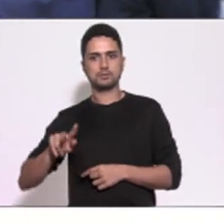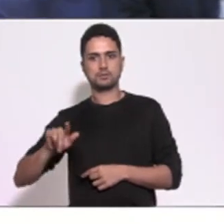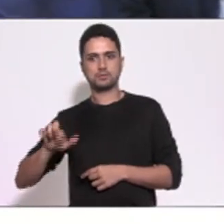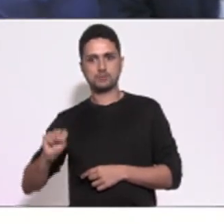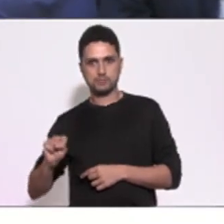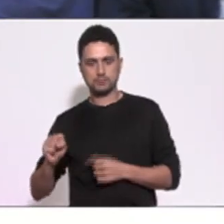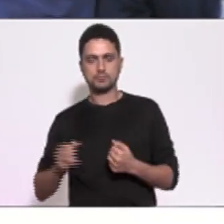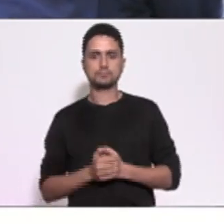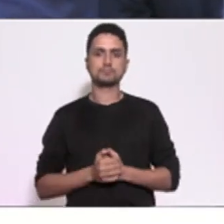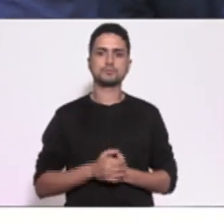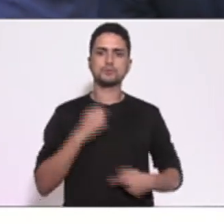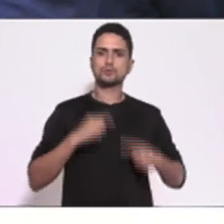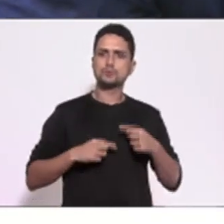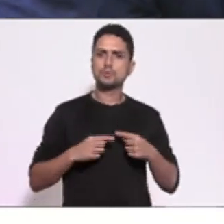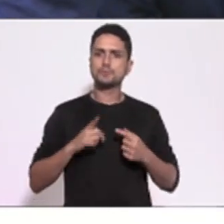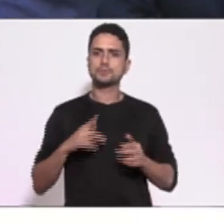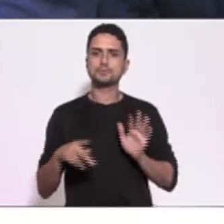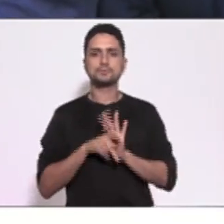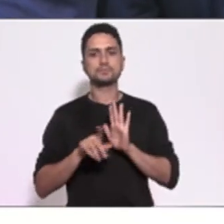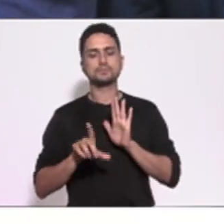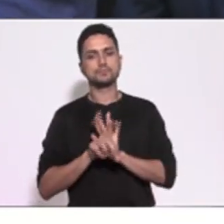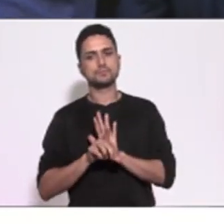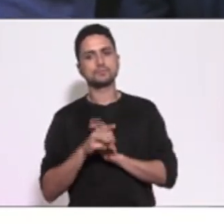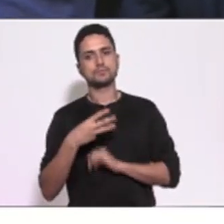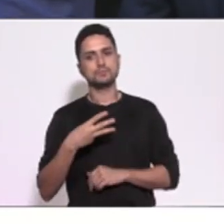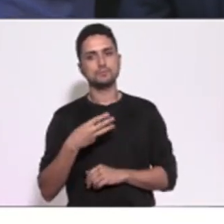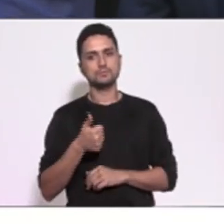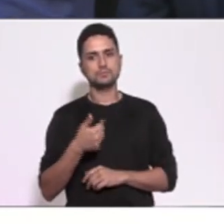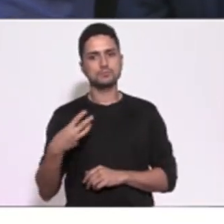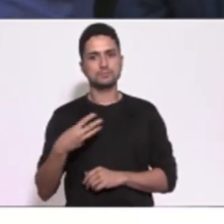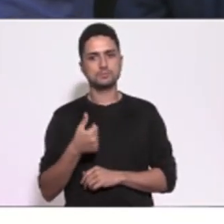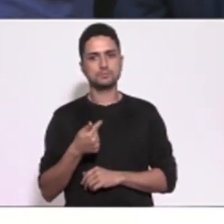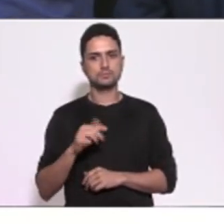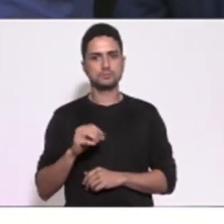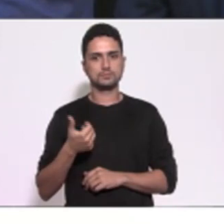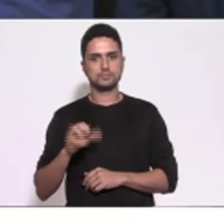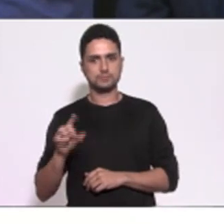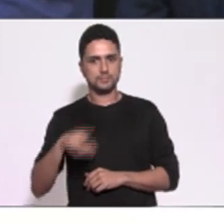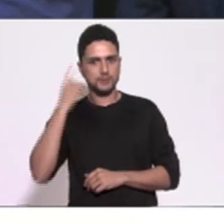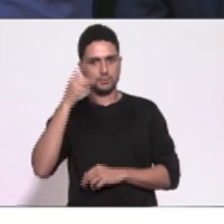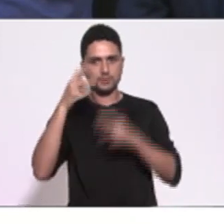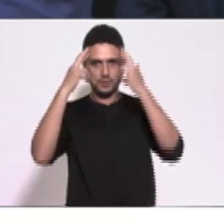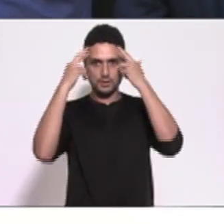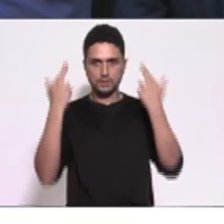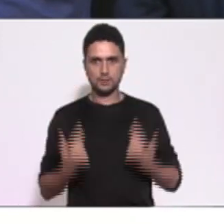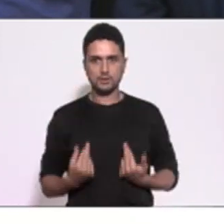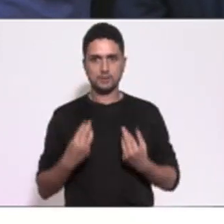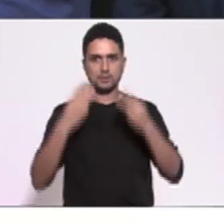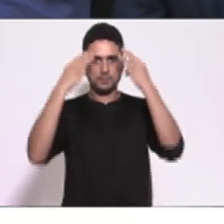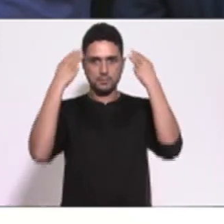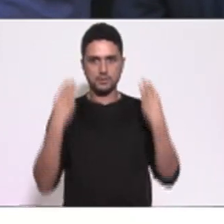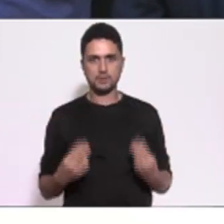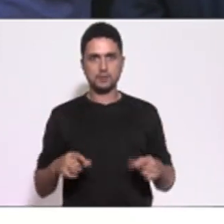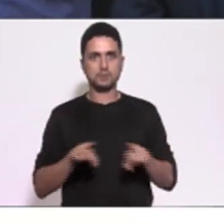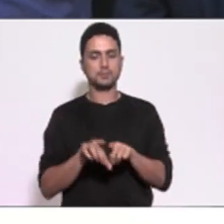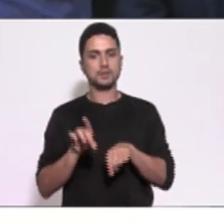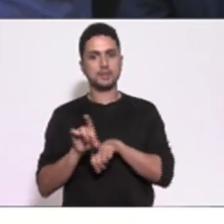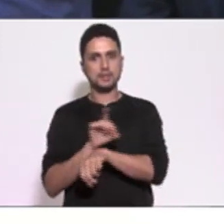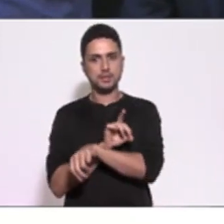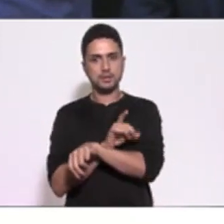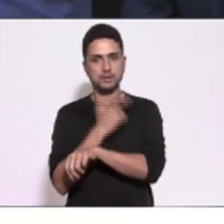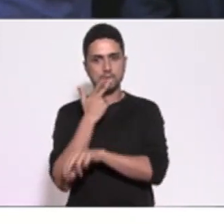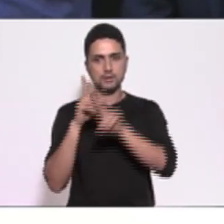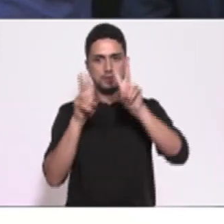de lei 1370/2019, de autoria das deputadas Renata Souza, Marta Rocha, Dani Monteiro, que dispõe